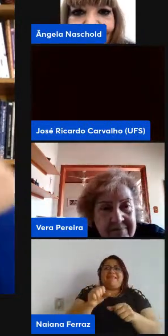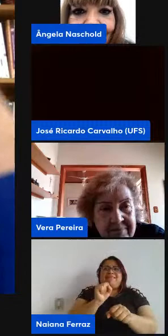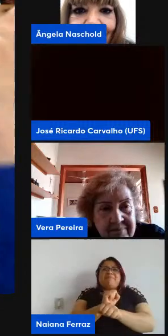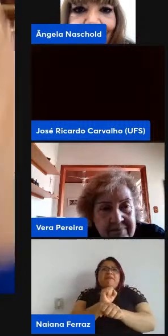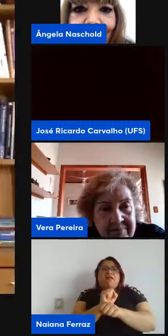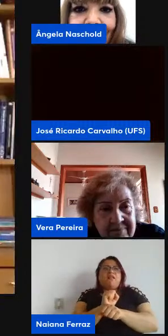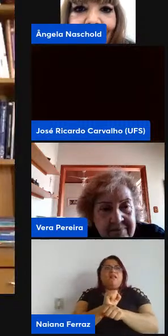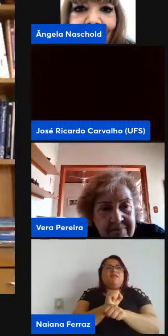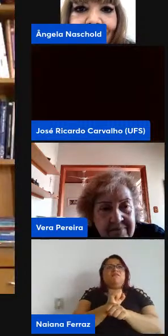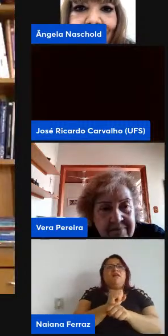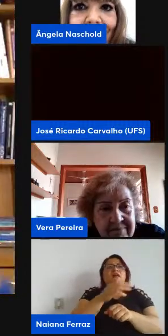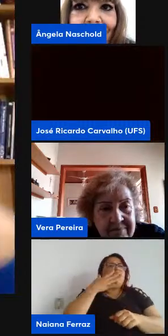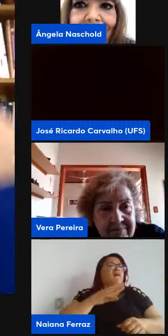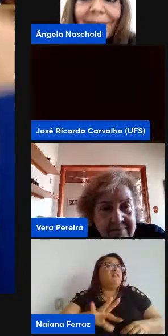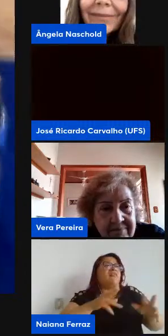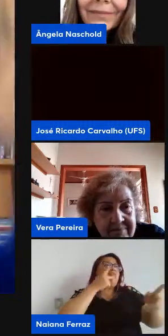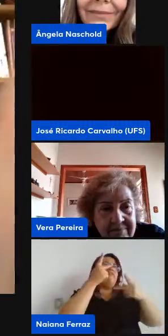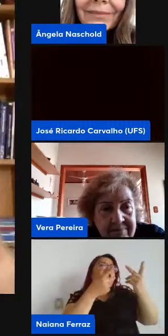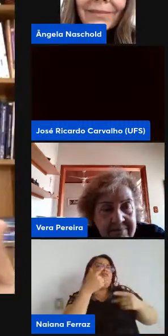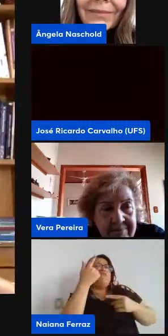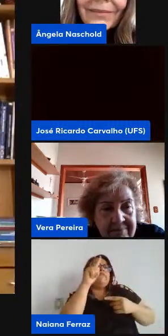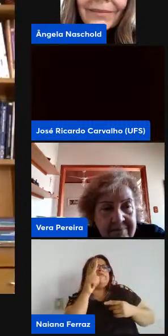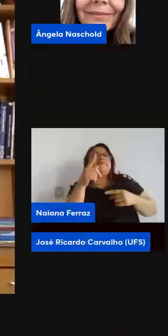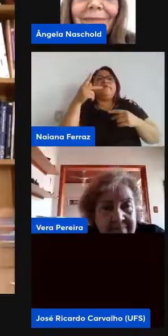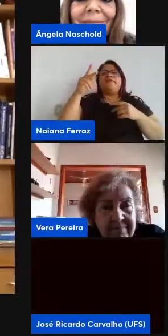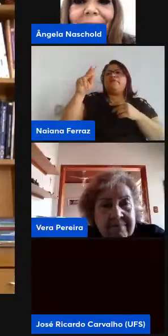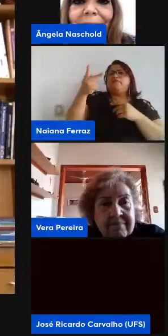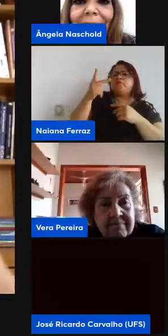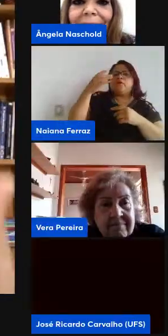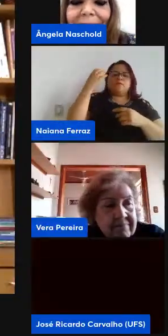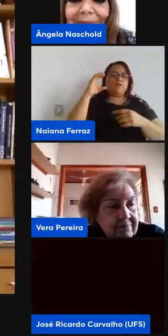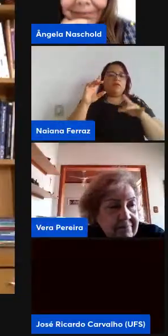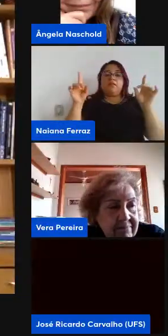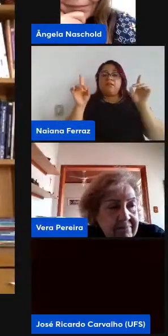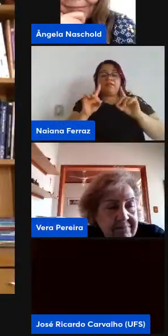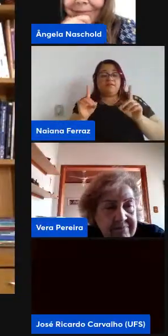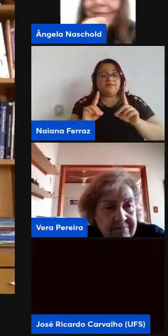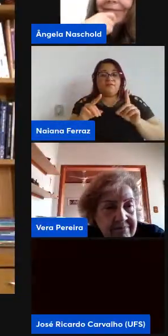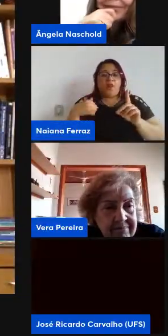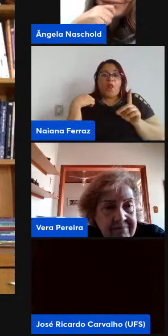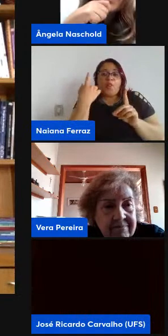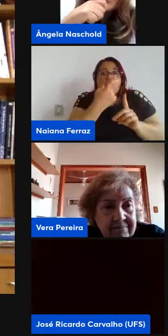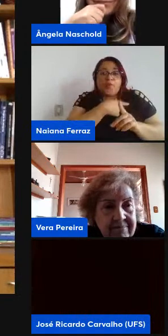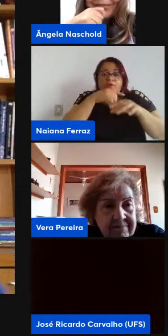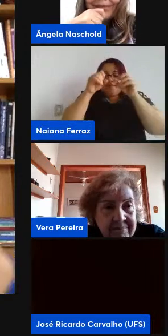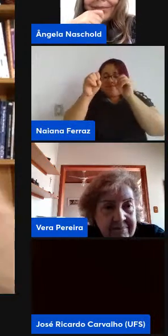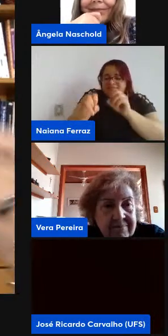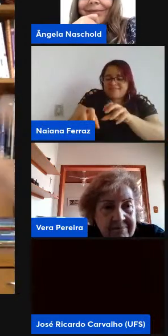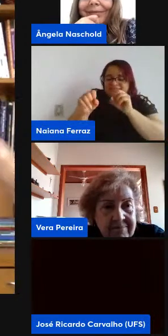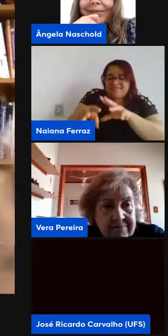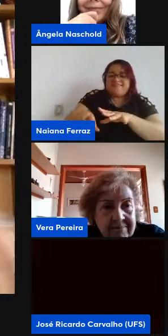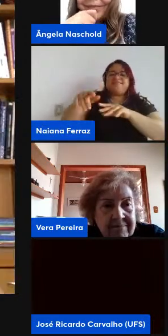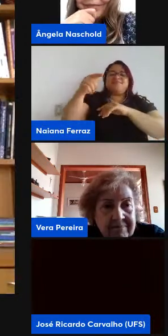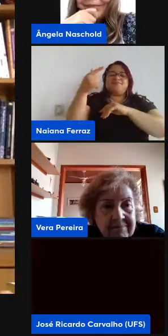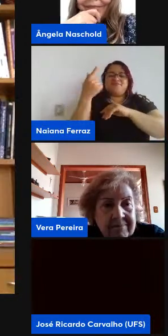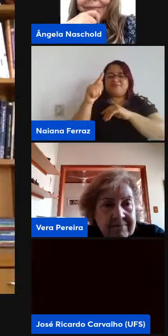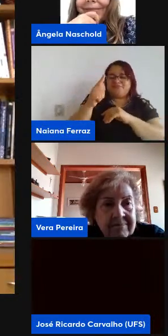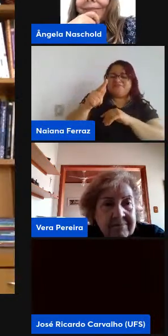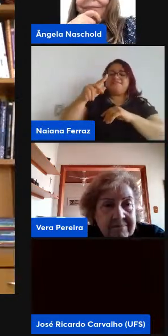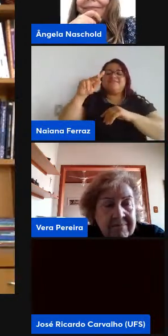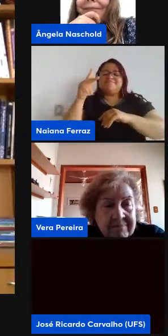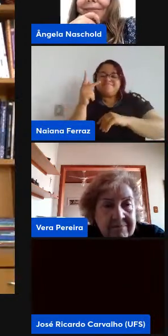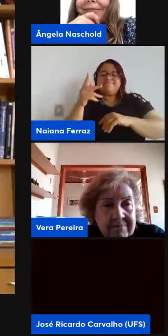de geografia, de história, de ciências. Nós ensinamos geografia, história,